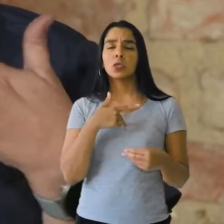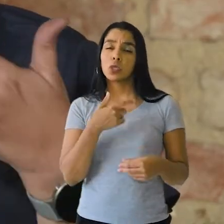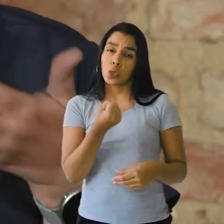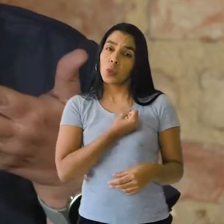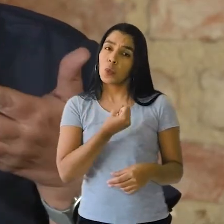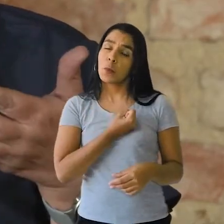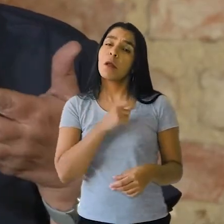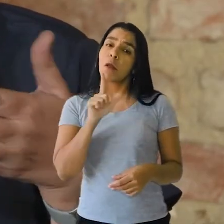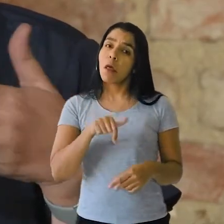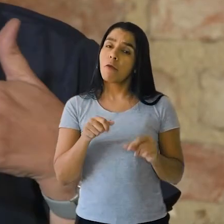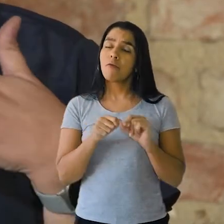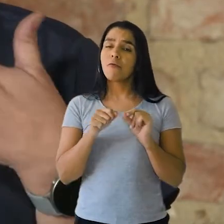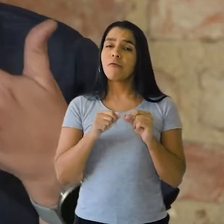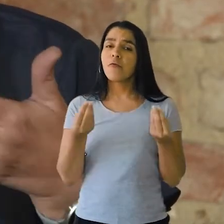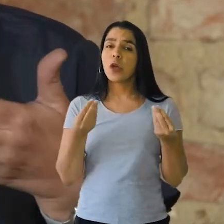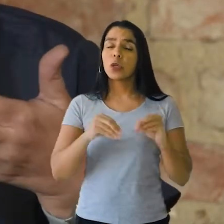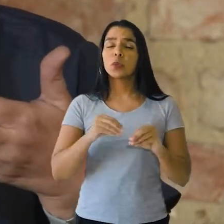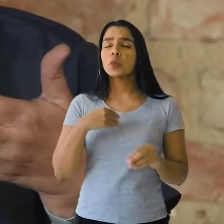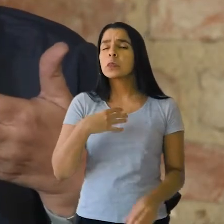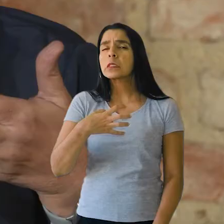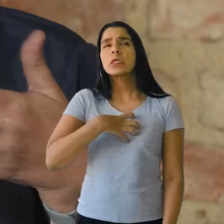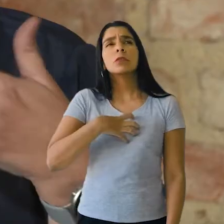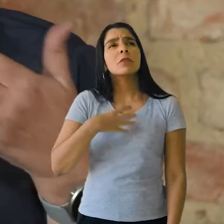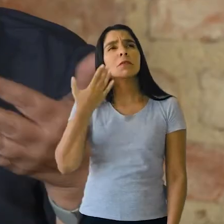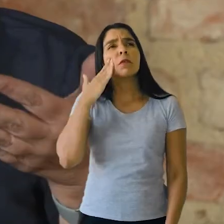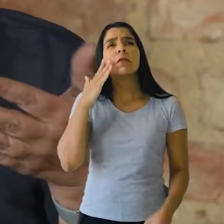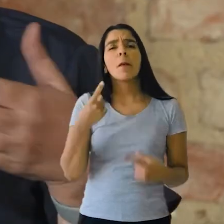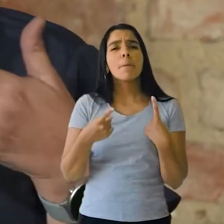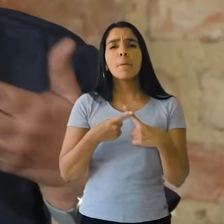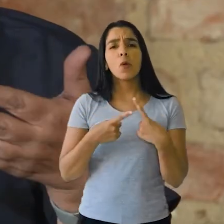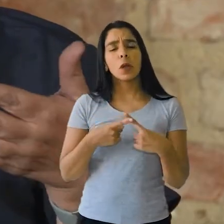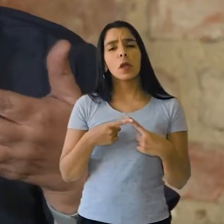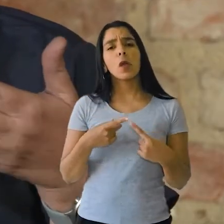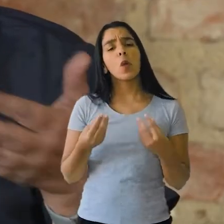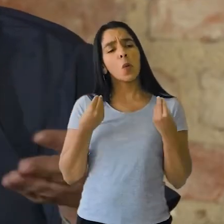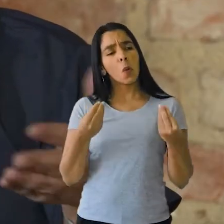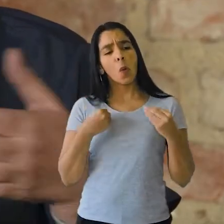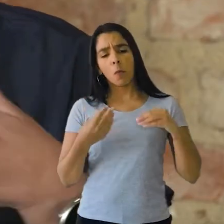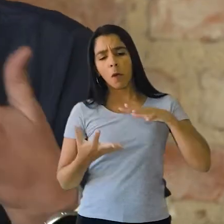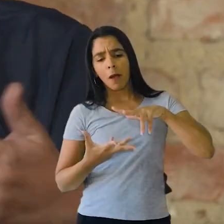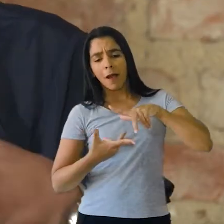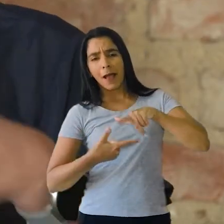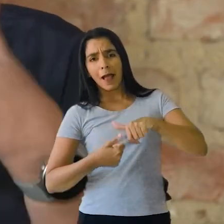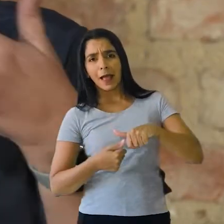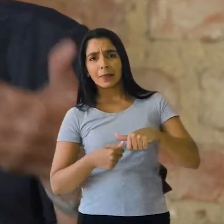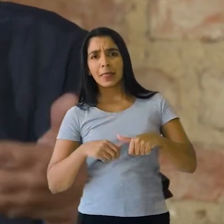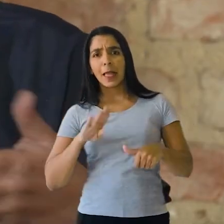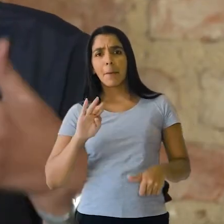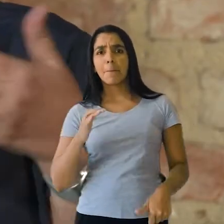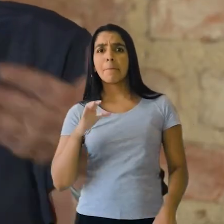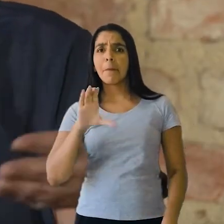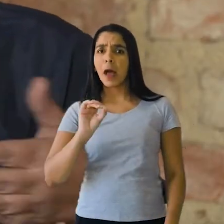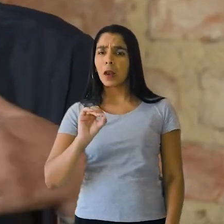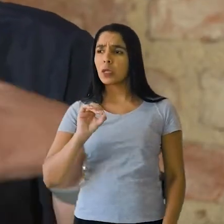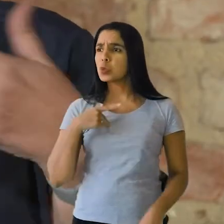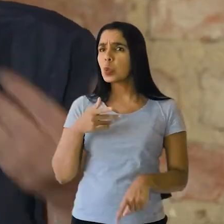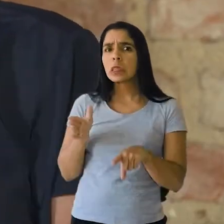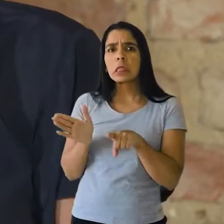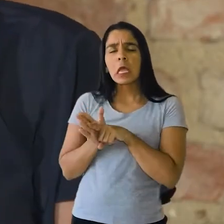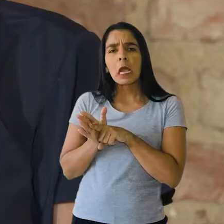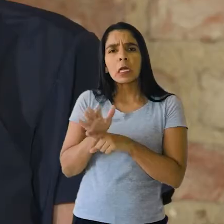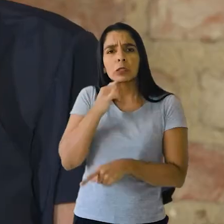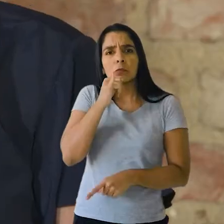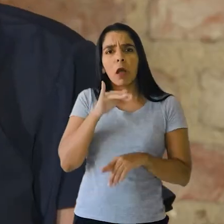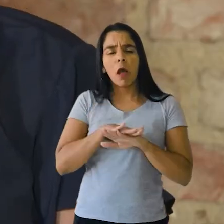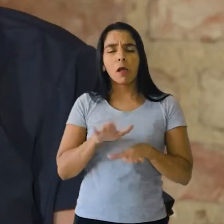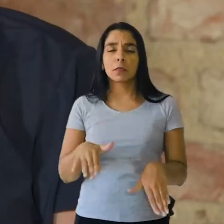muitos modelos numéricos, inclusive, são aplicados no sentido de entender o porquê, como é que a Terra entra num